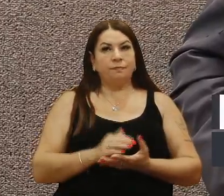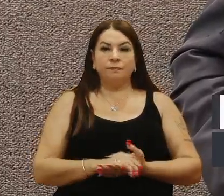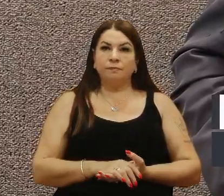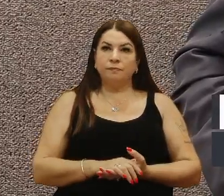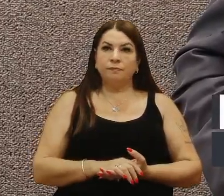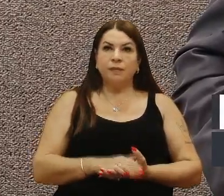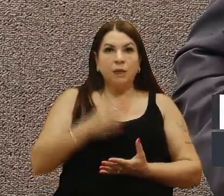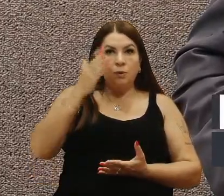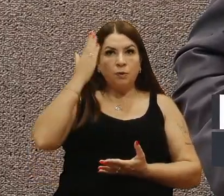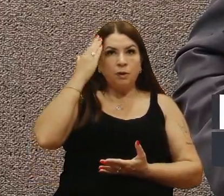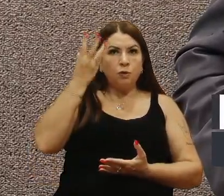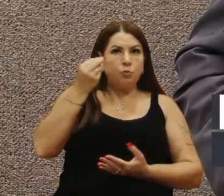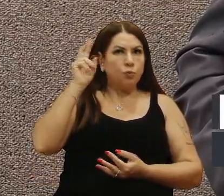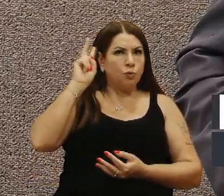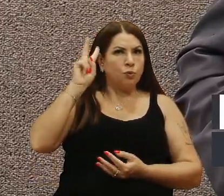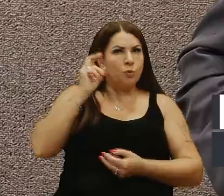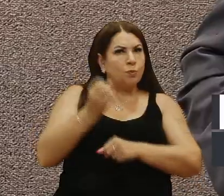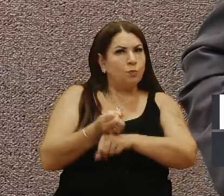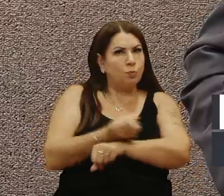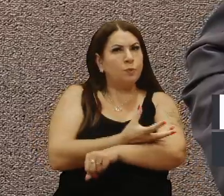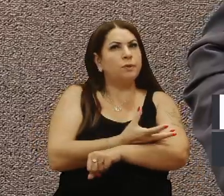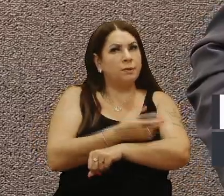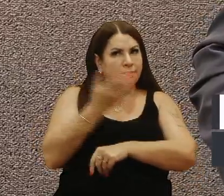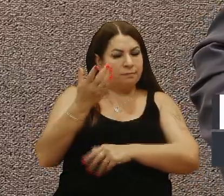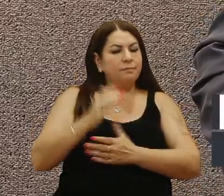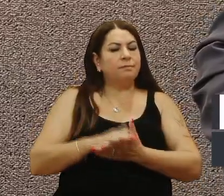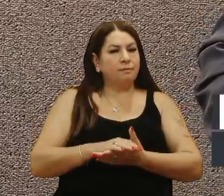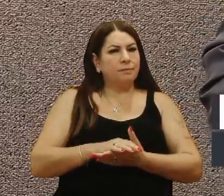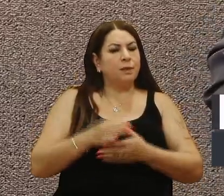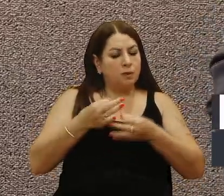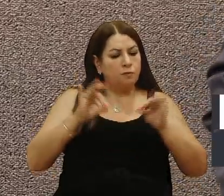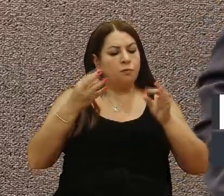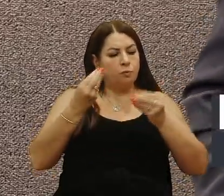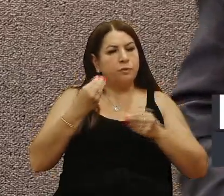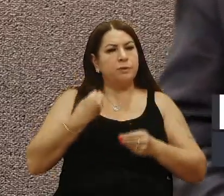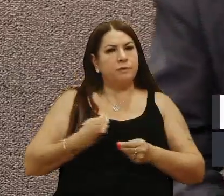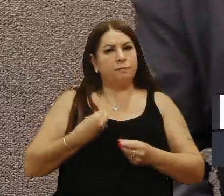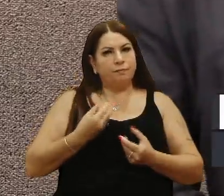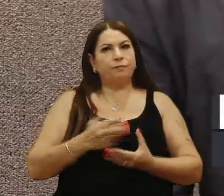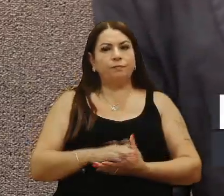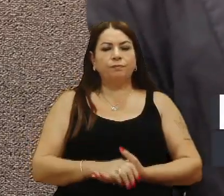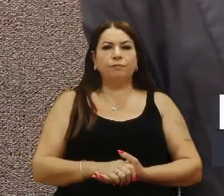Eu sei de muitas histórias, emocionantes inclusive. Salvou muitas vidas.